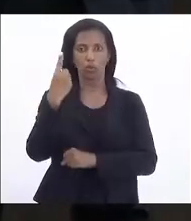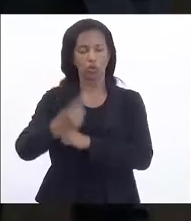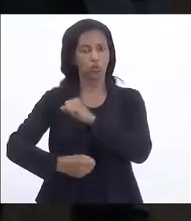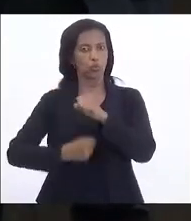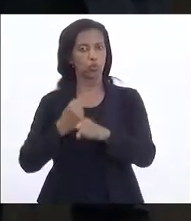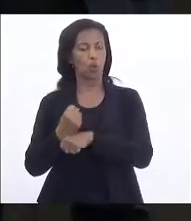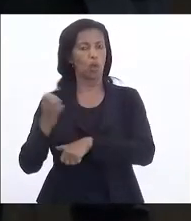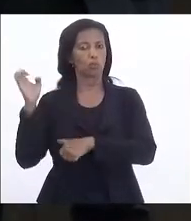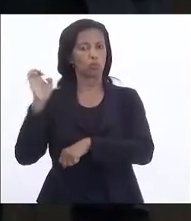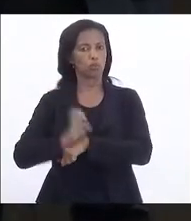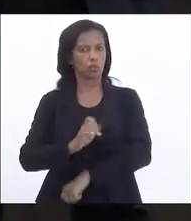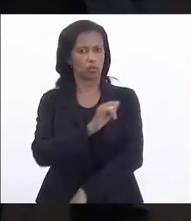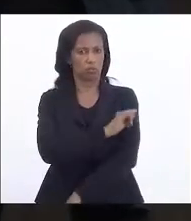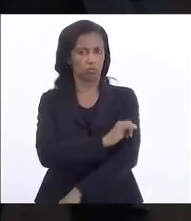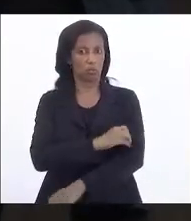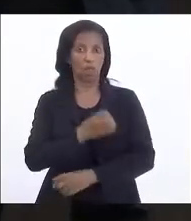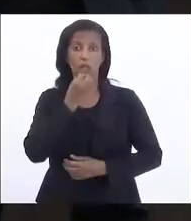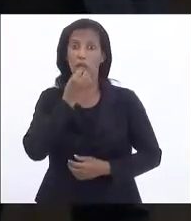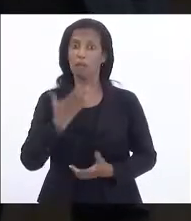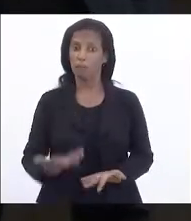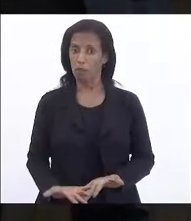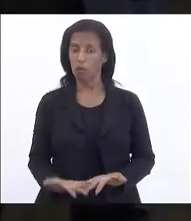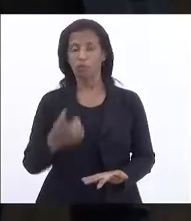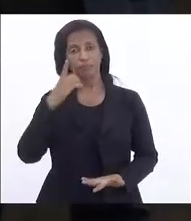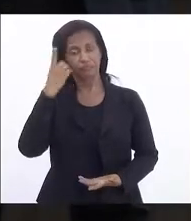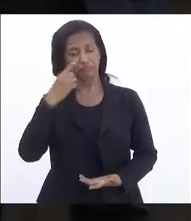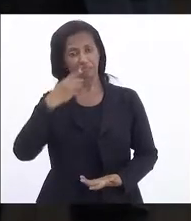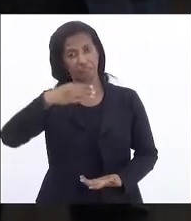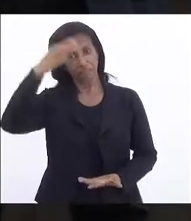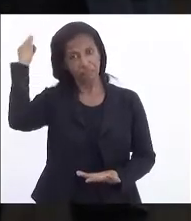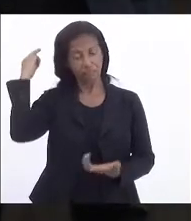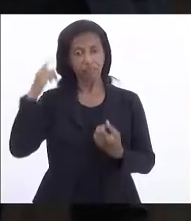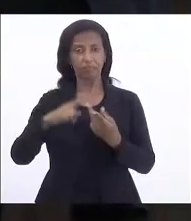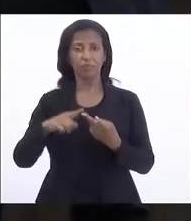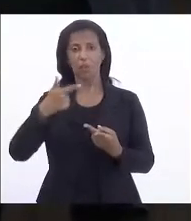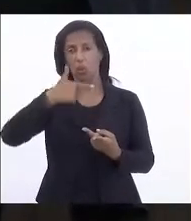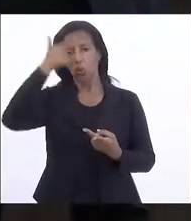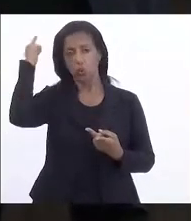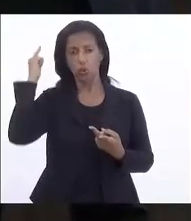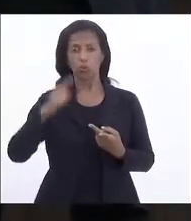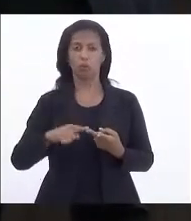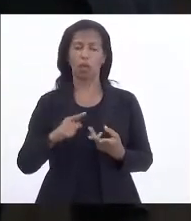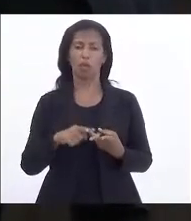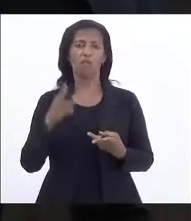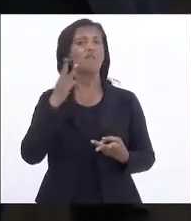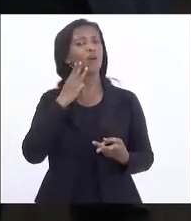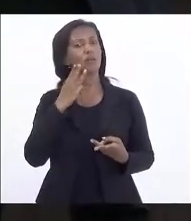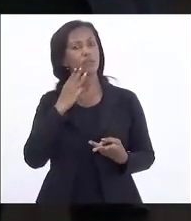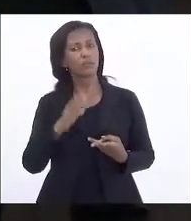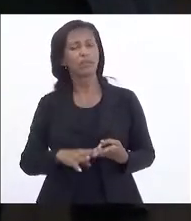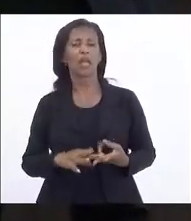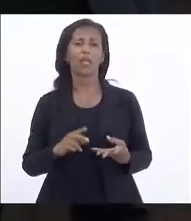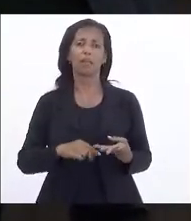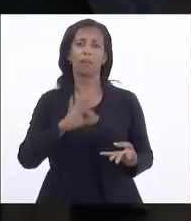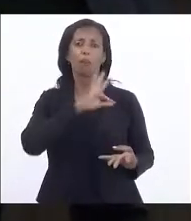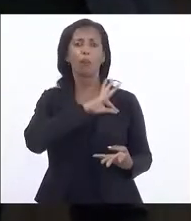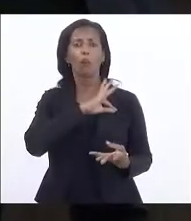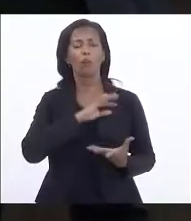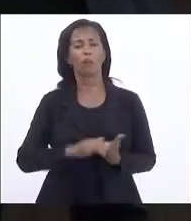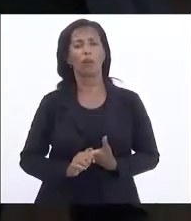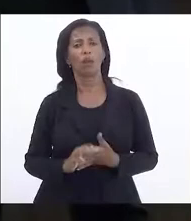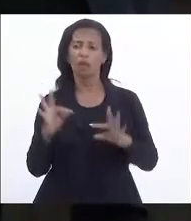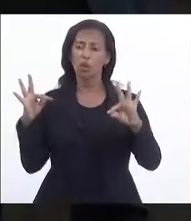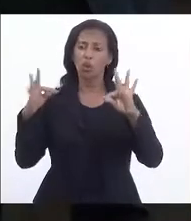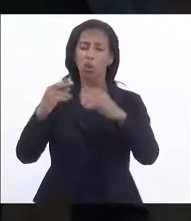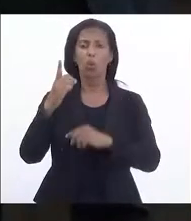do estado do Rio de Janeiro que bom deputado Márcio Pacheco deputado Luiz Paulo deputado Valdeque deputado Marta Rocha e